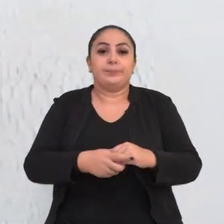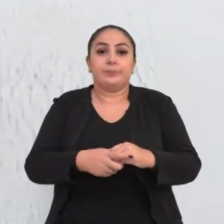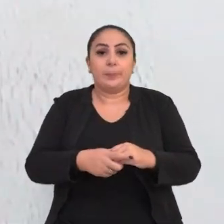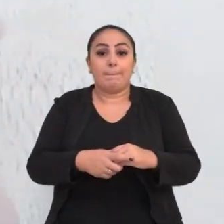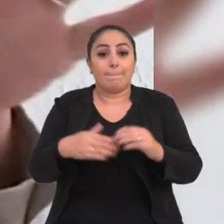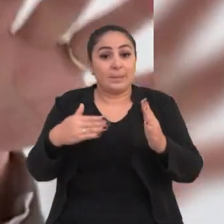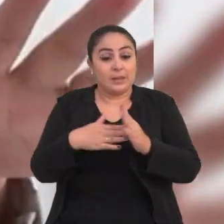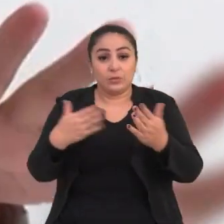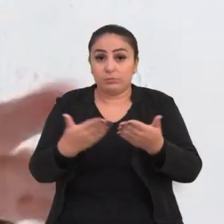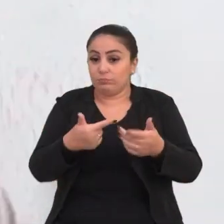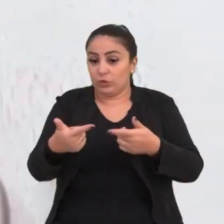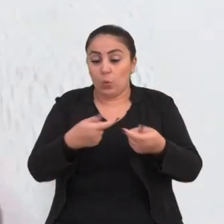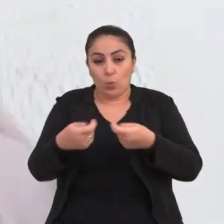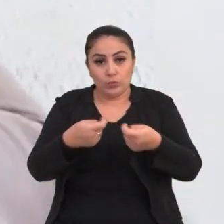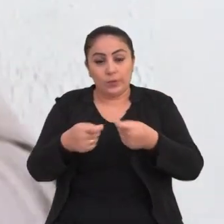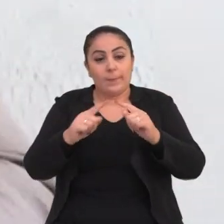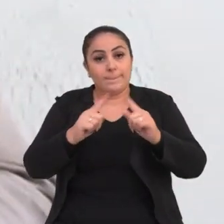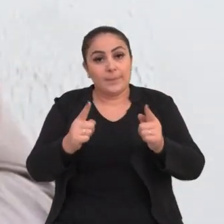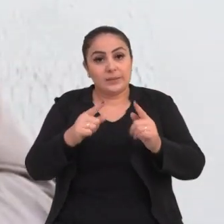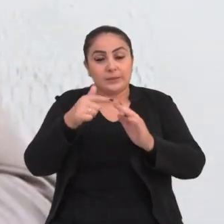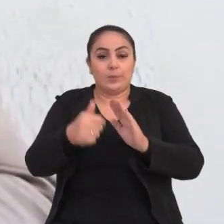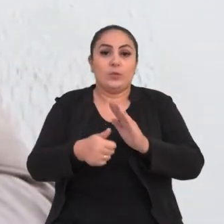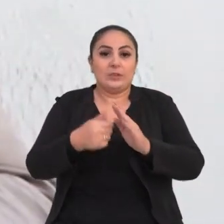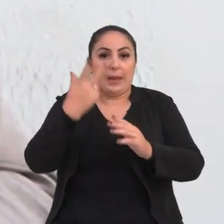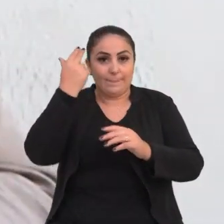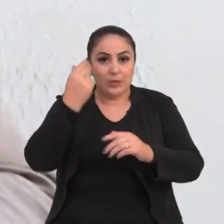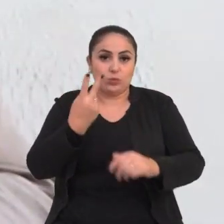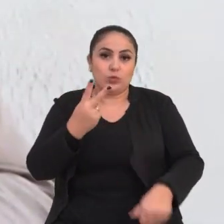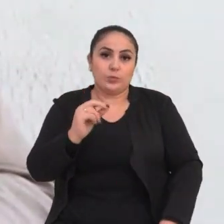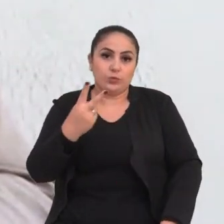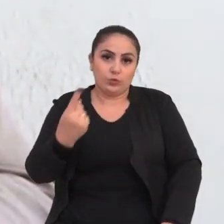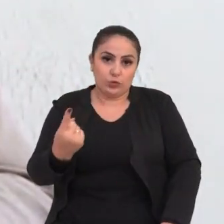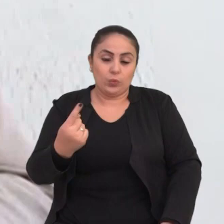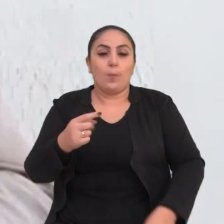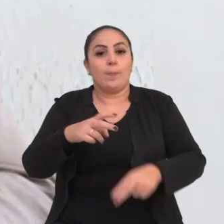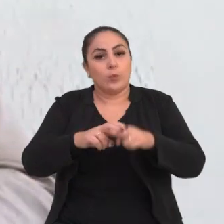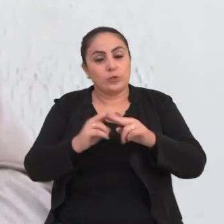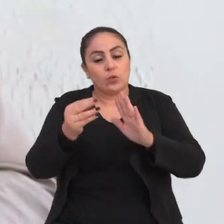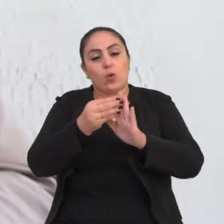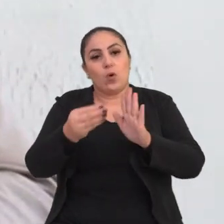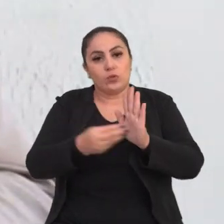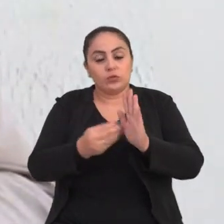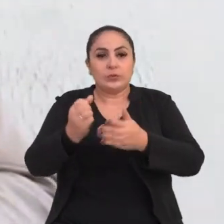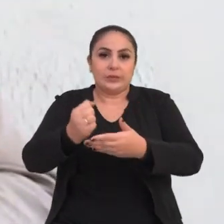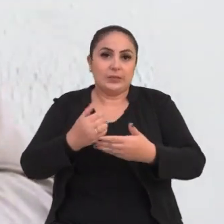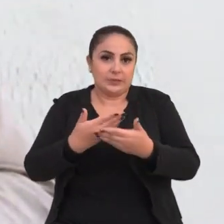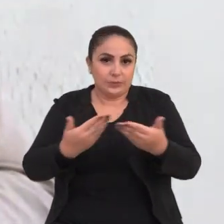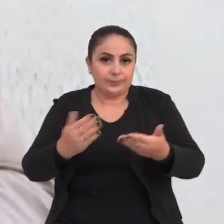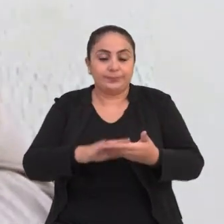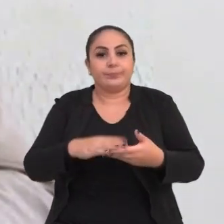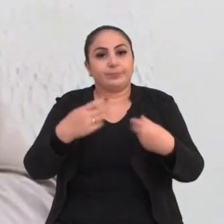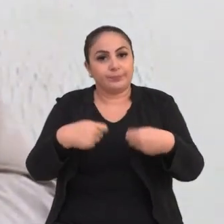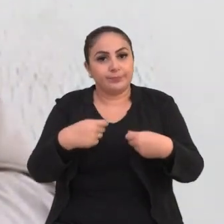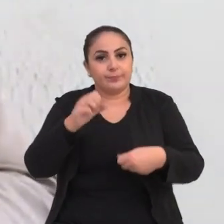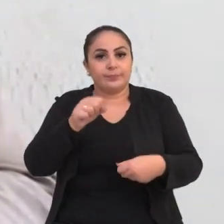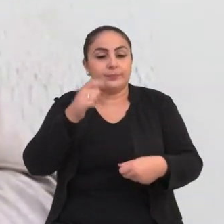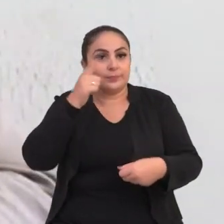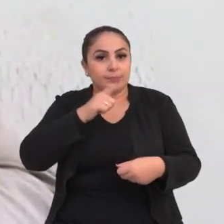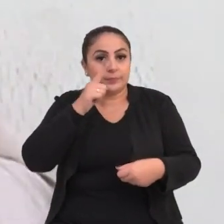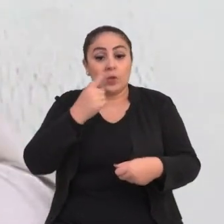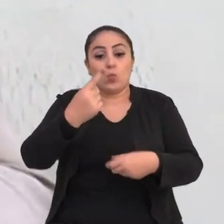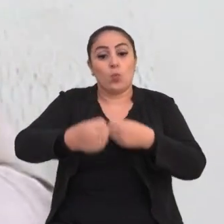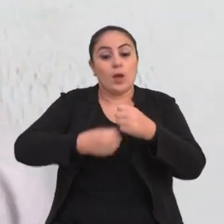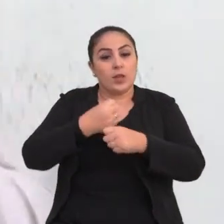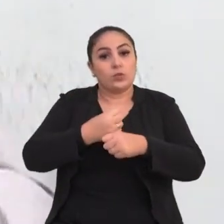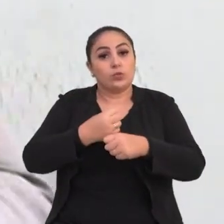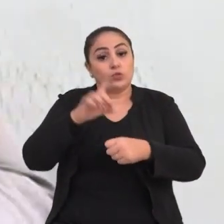segurança. Até então não se tinha o controle. A partir de abril de 2021, então o Código de Trânsito traz isso, que é necessário, então você vai